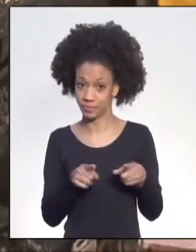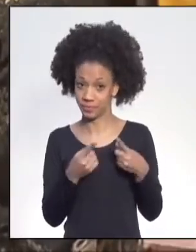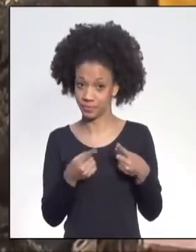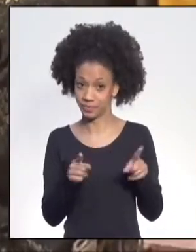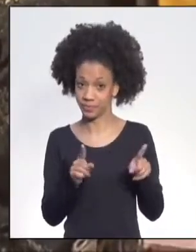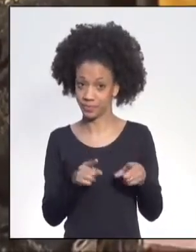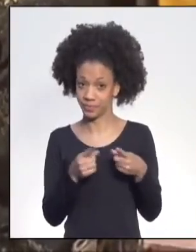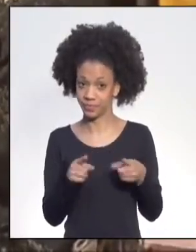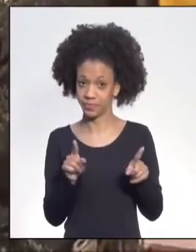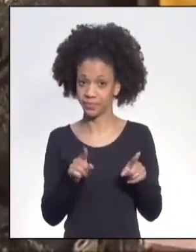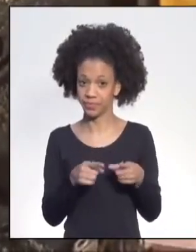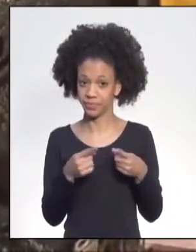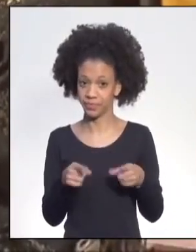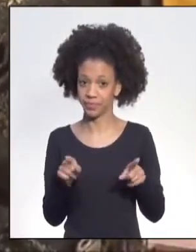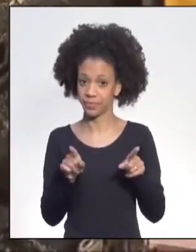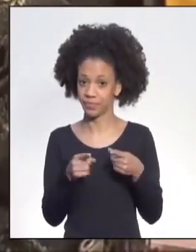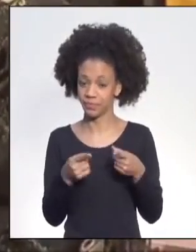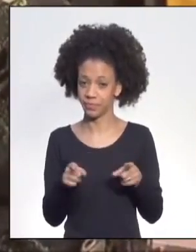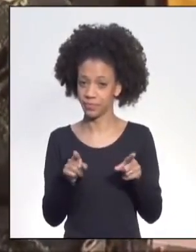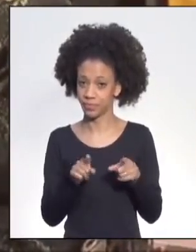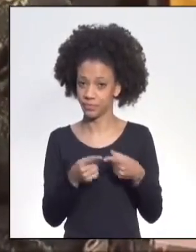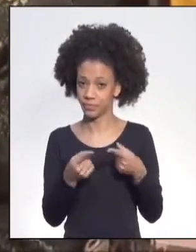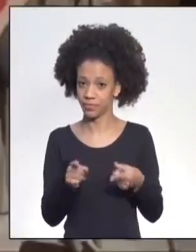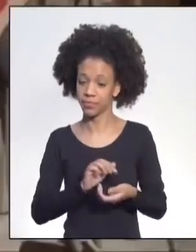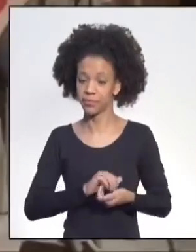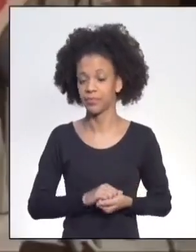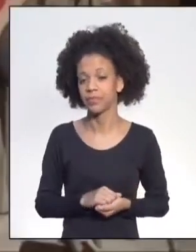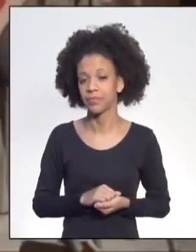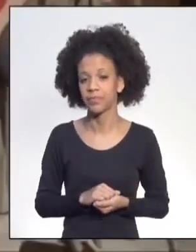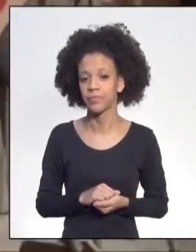nale, sumurumani, ne mananka, nale, kunumani.